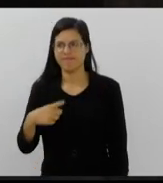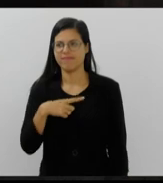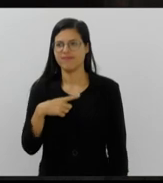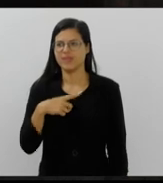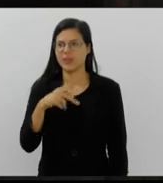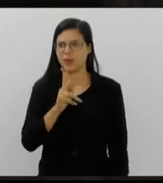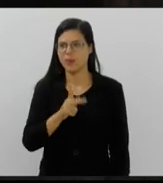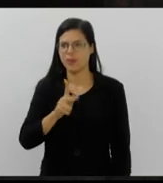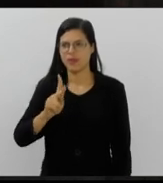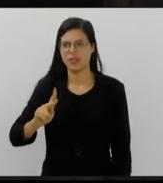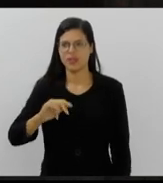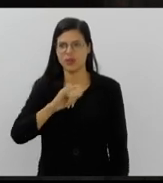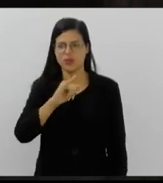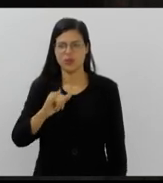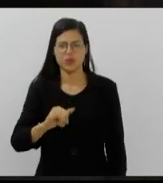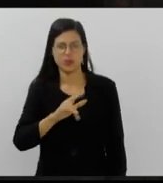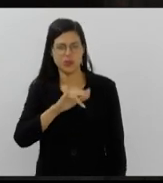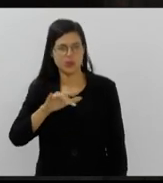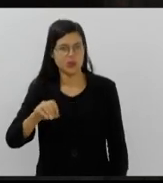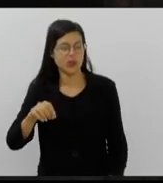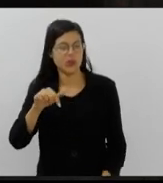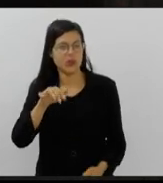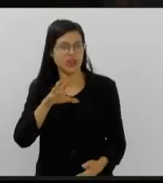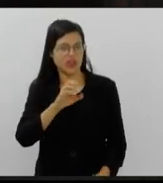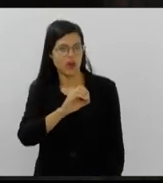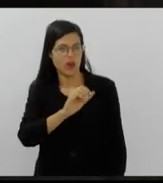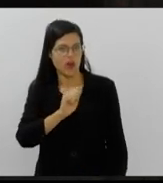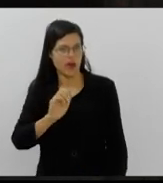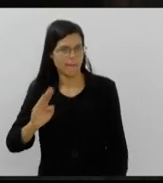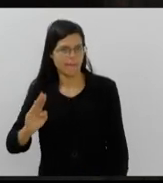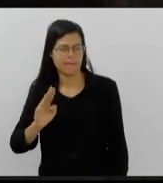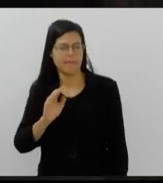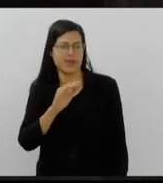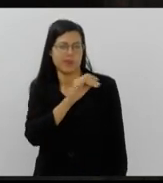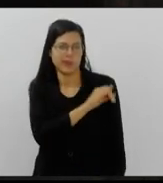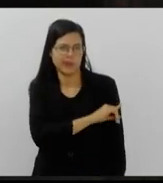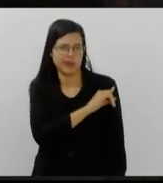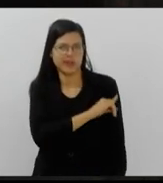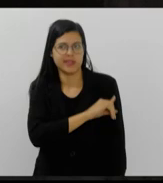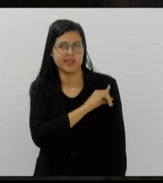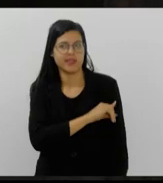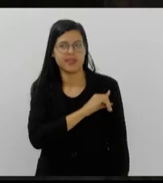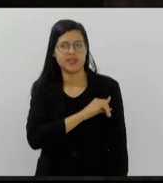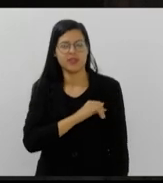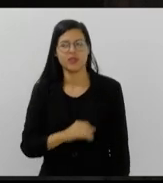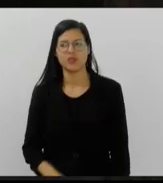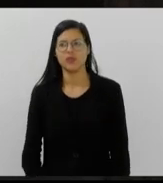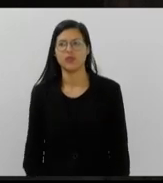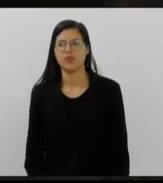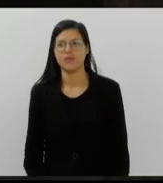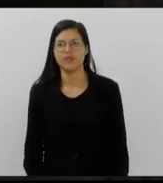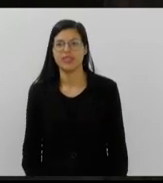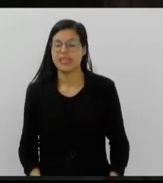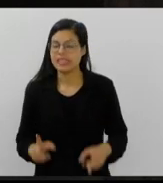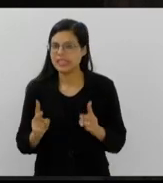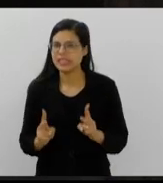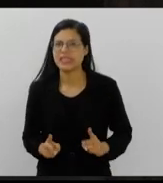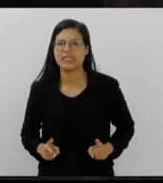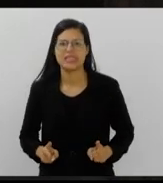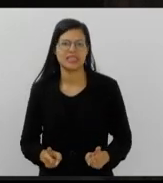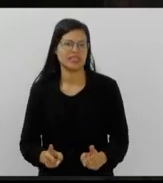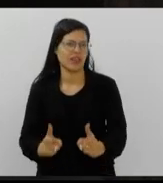Júlio, na seccional da OAB do Rio de Janeiro. E com todas as vênias em relação aos demais presidentes, será a